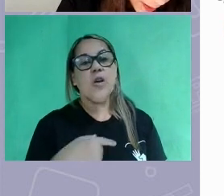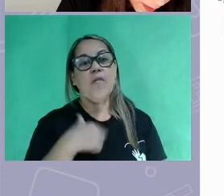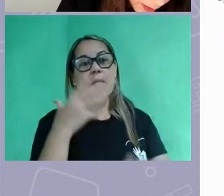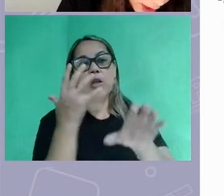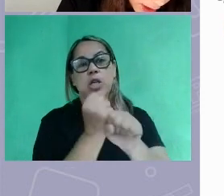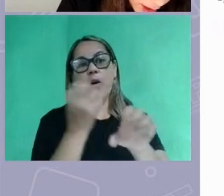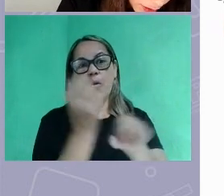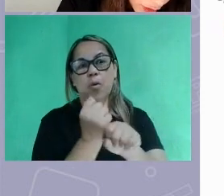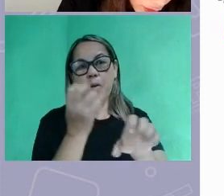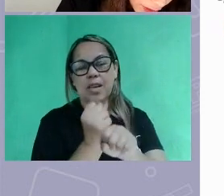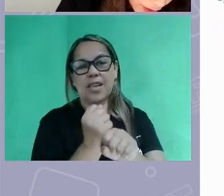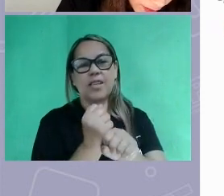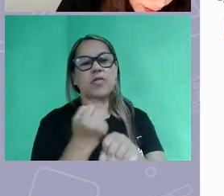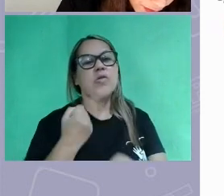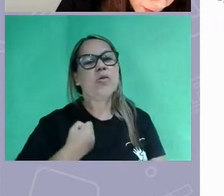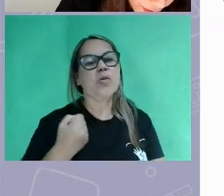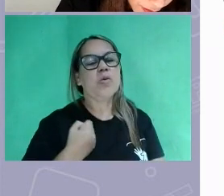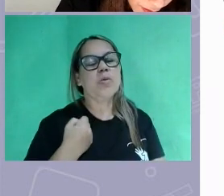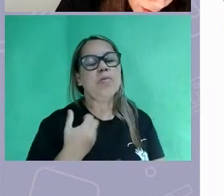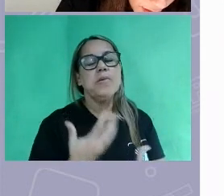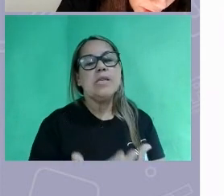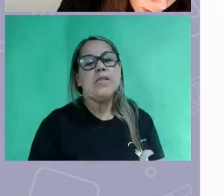mols tá então o número